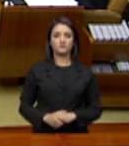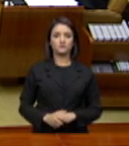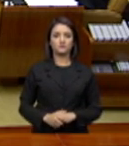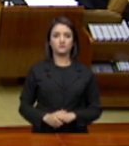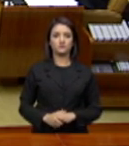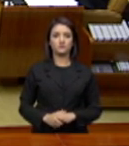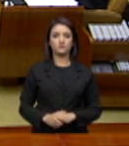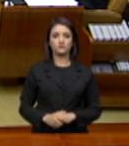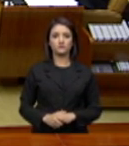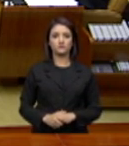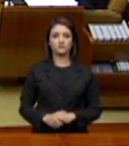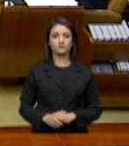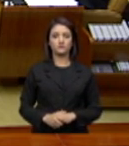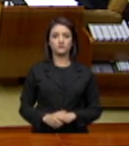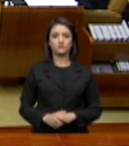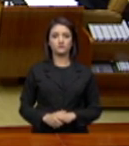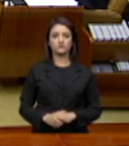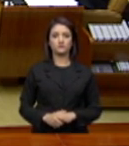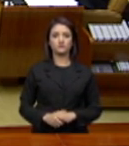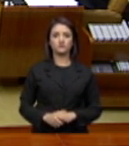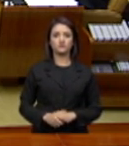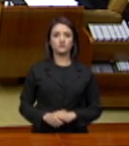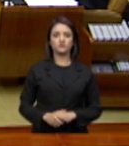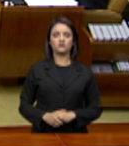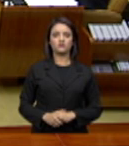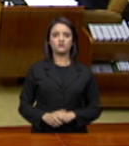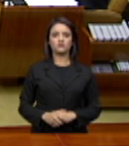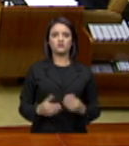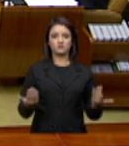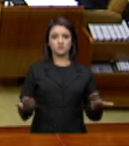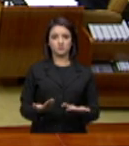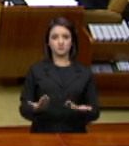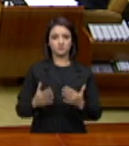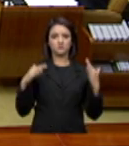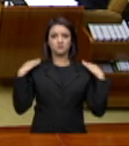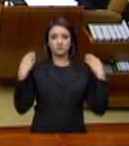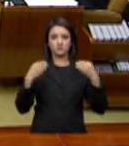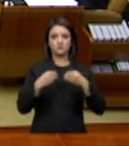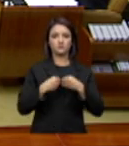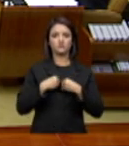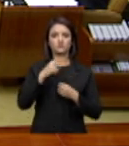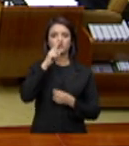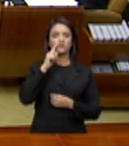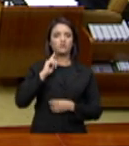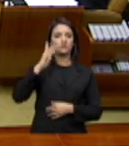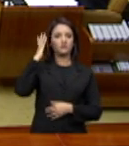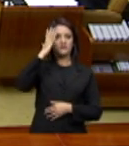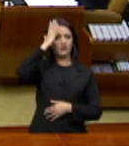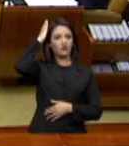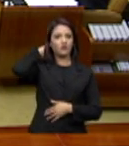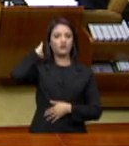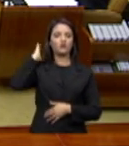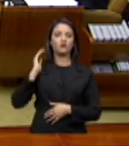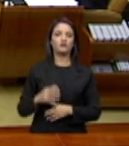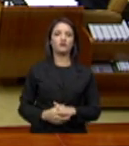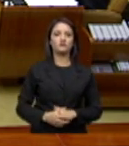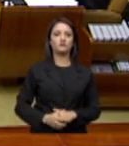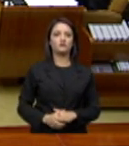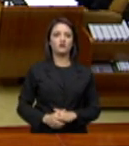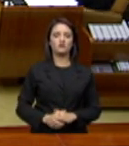passa então inicialmente a palavra um ministro marco aurélio para o seu relatório